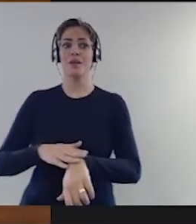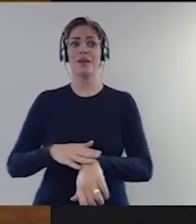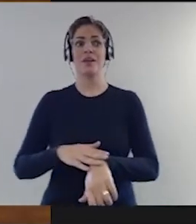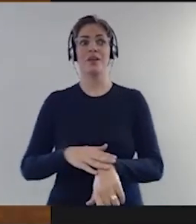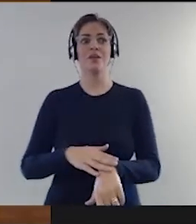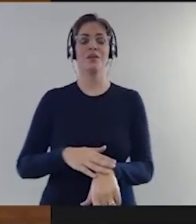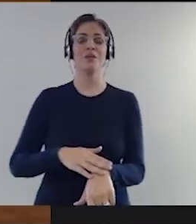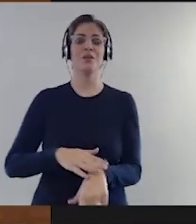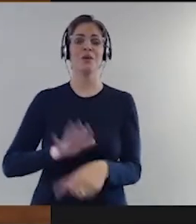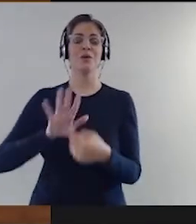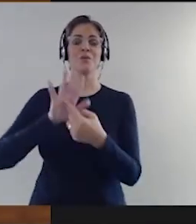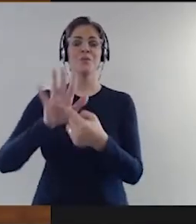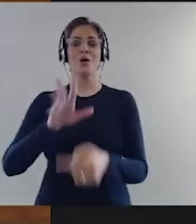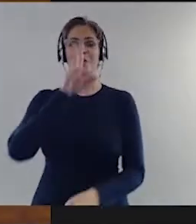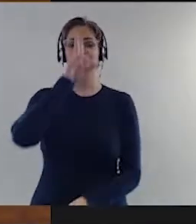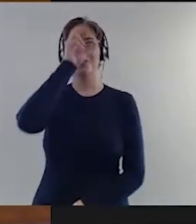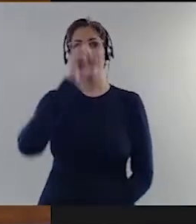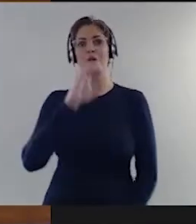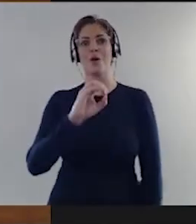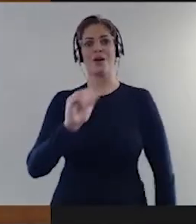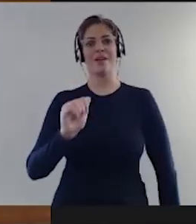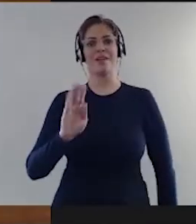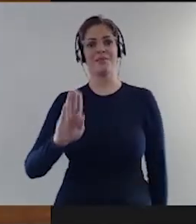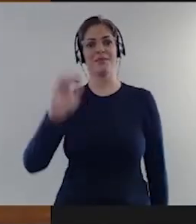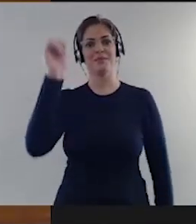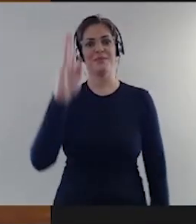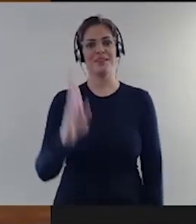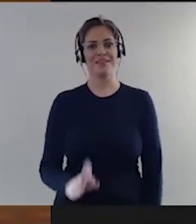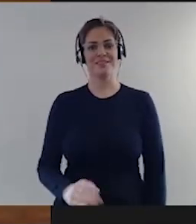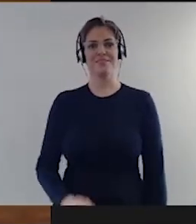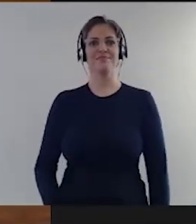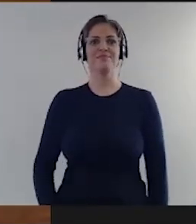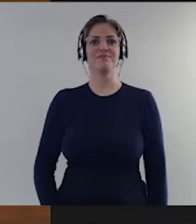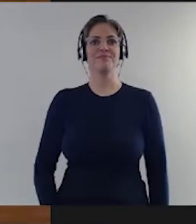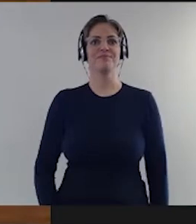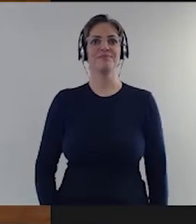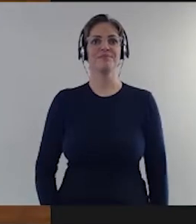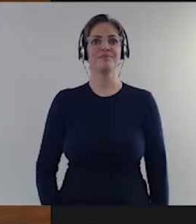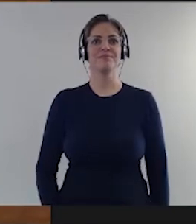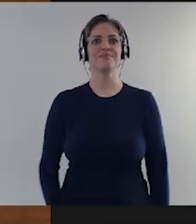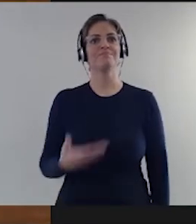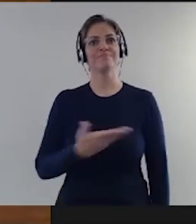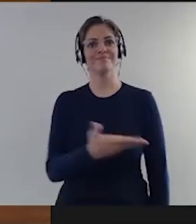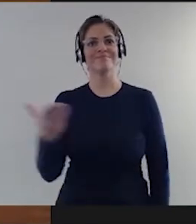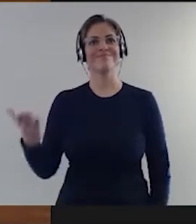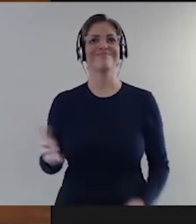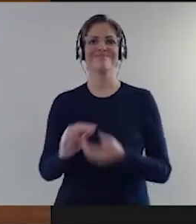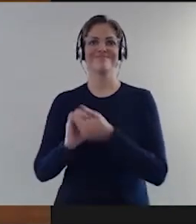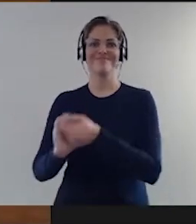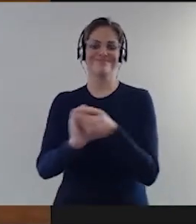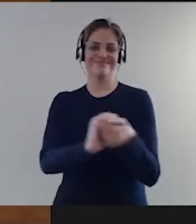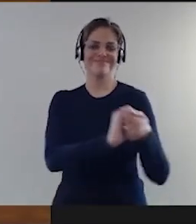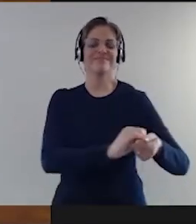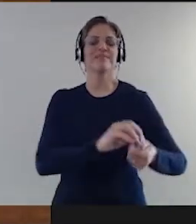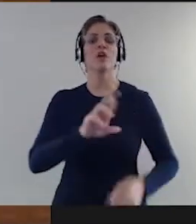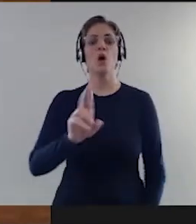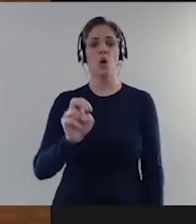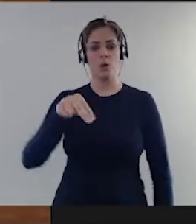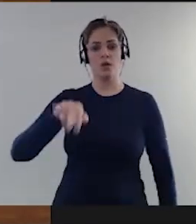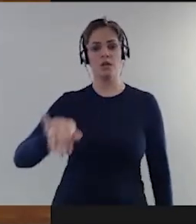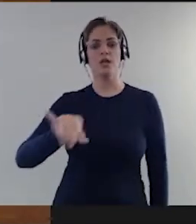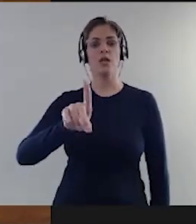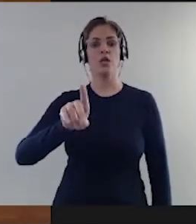importância da Ordem dos Advogados do Brasil. Então, ao cumprimentar os meus colegas, gostaria também de cumprimentar o Dr. Rony